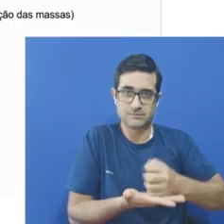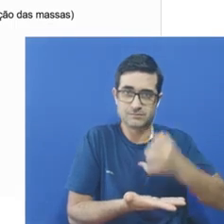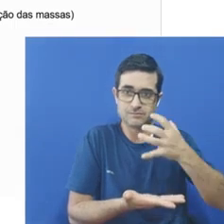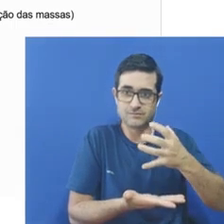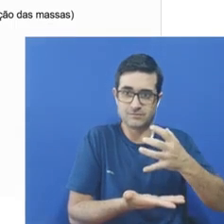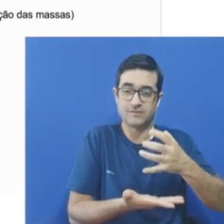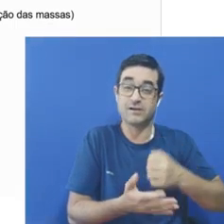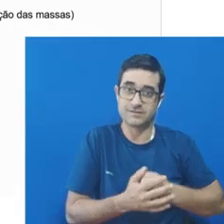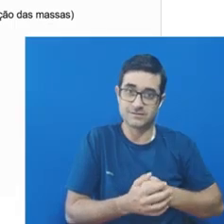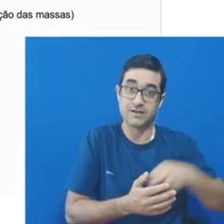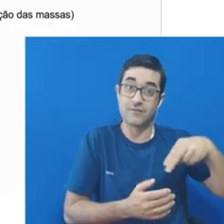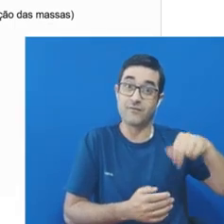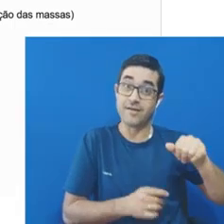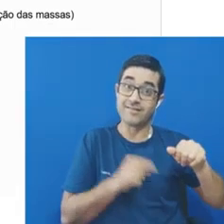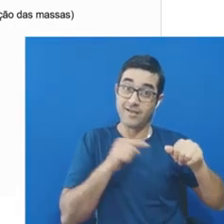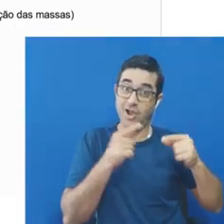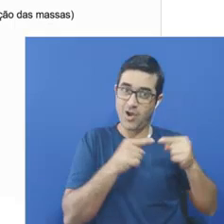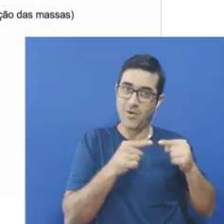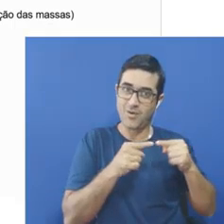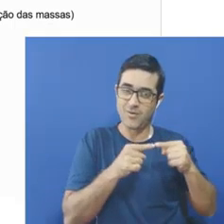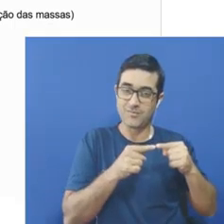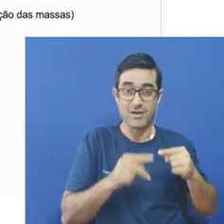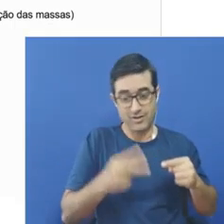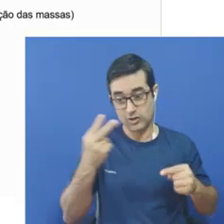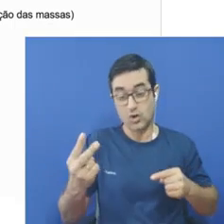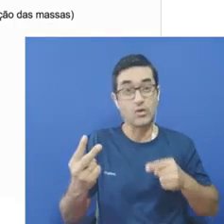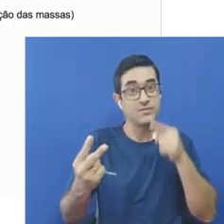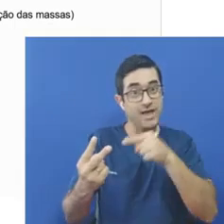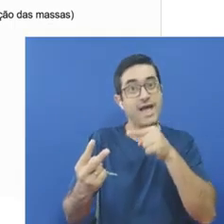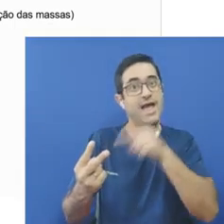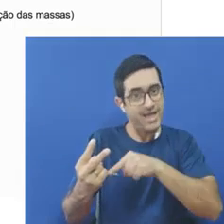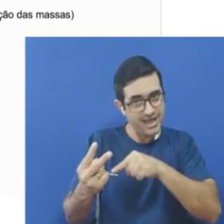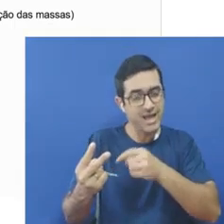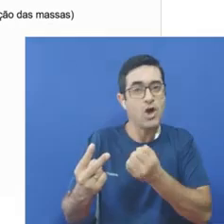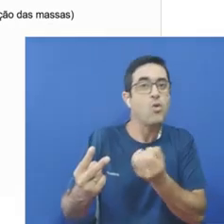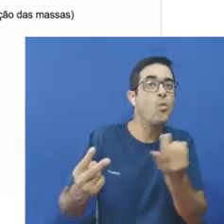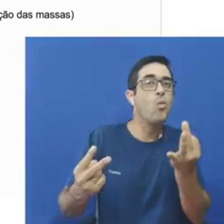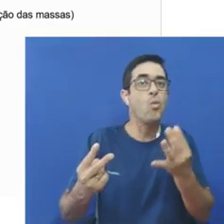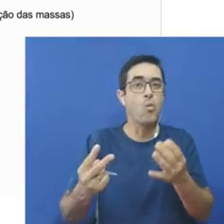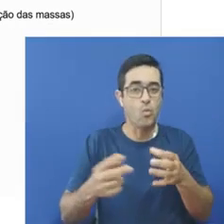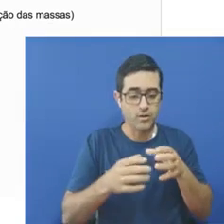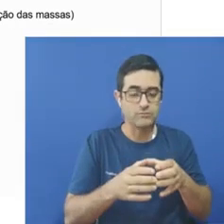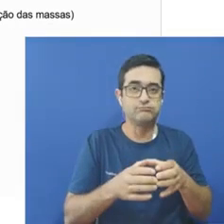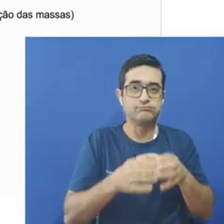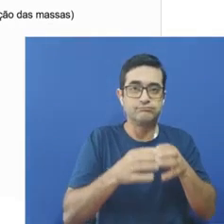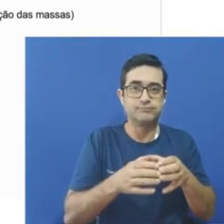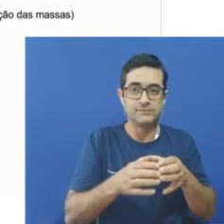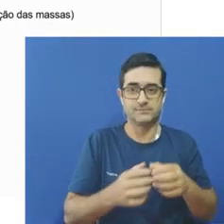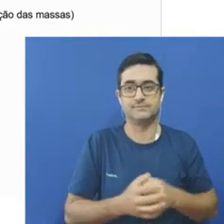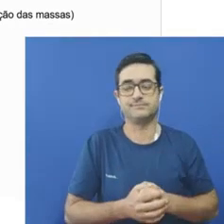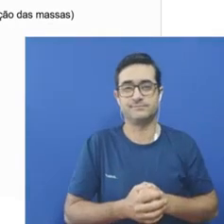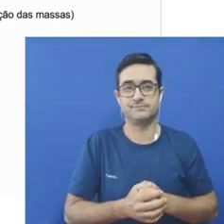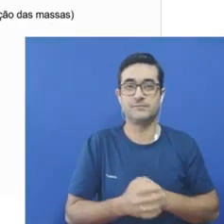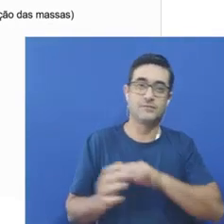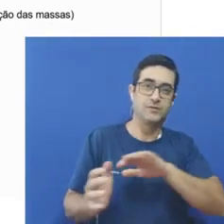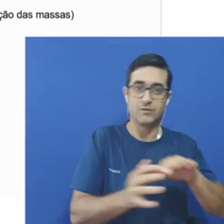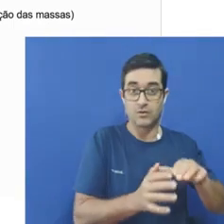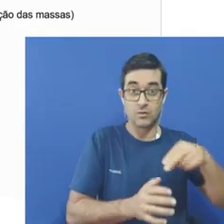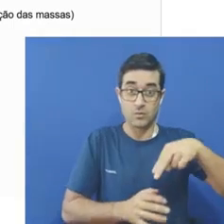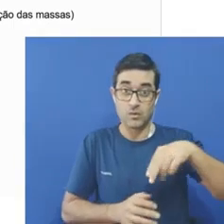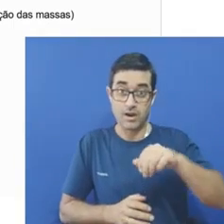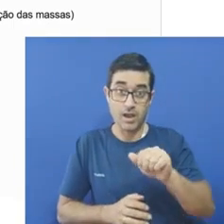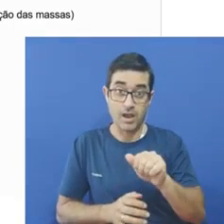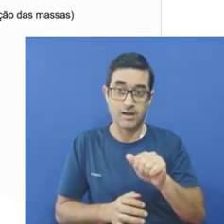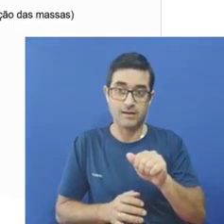identifica a quantidade que eu vou utilizar. Então, a proporção é de 2 de sódio para 2 de água,